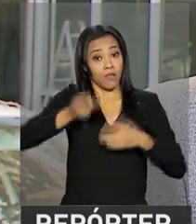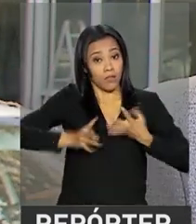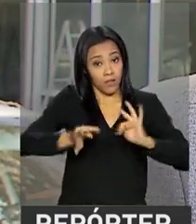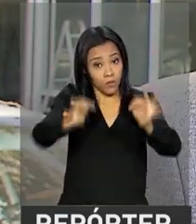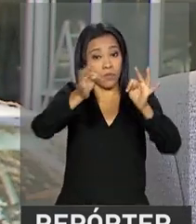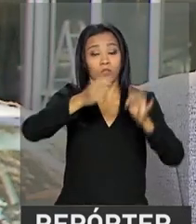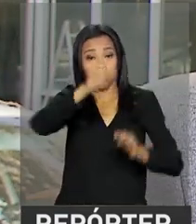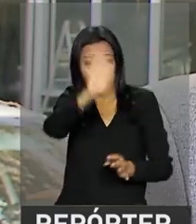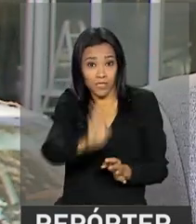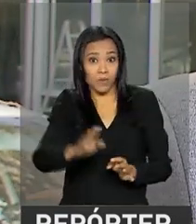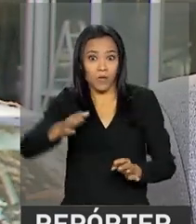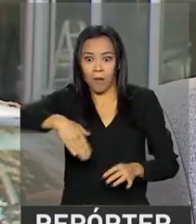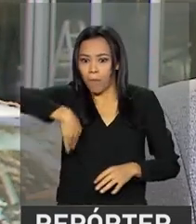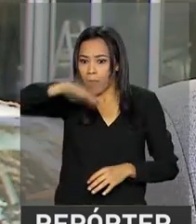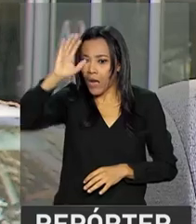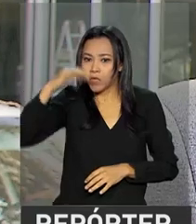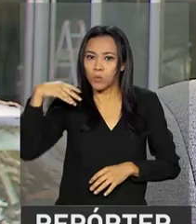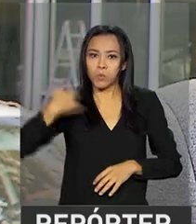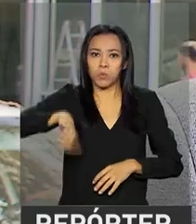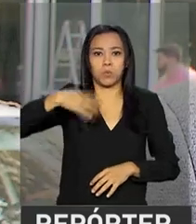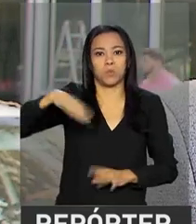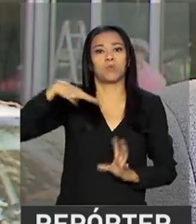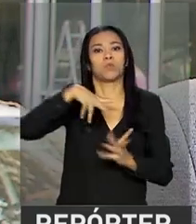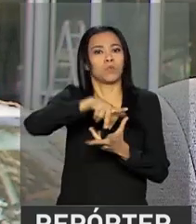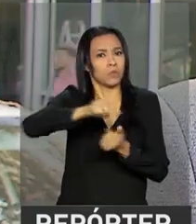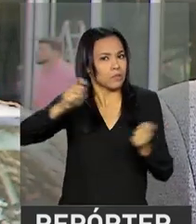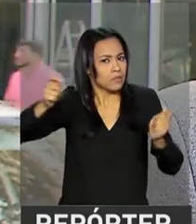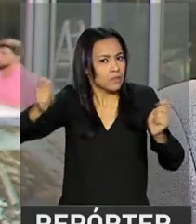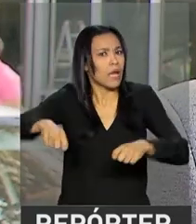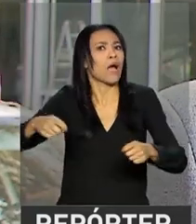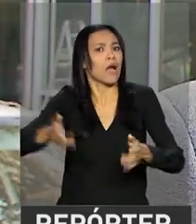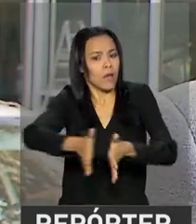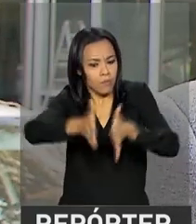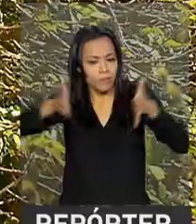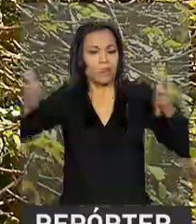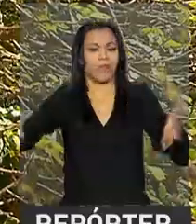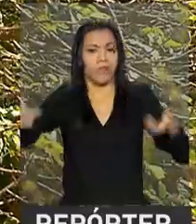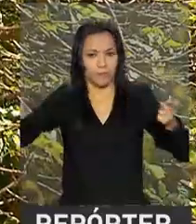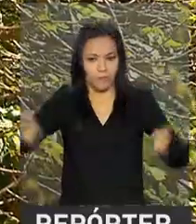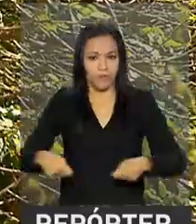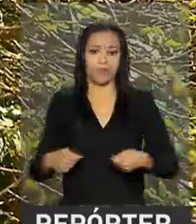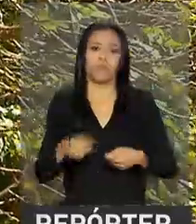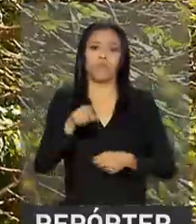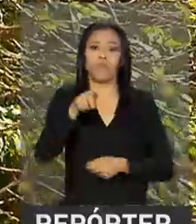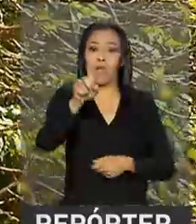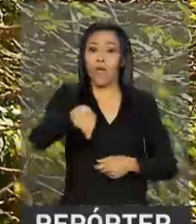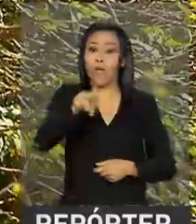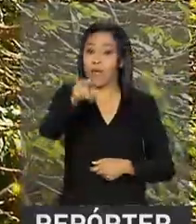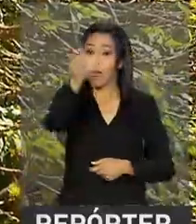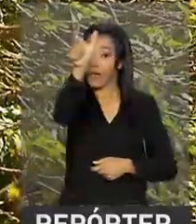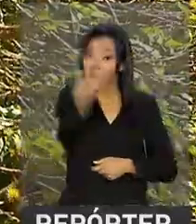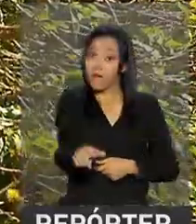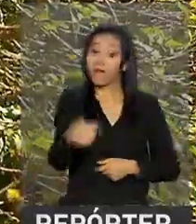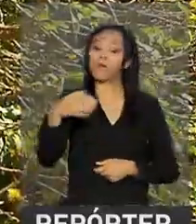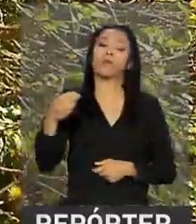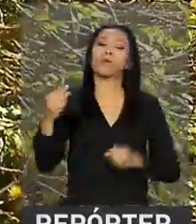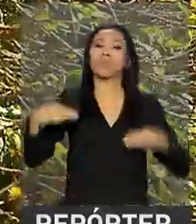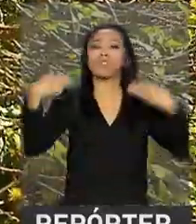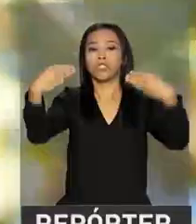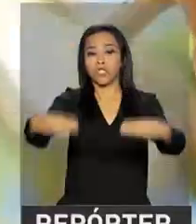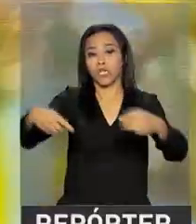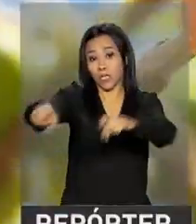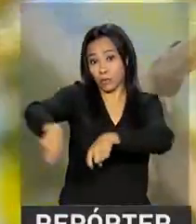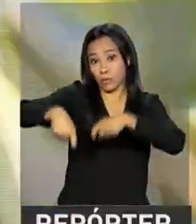produtivas do mundo dá para conquistar espaços ainda maiores é o que garante o ministério da agricultura pecuária e abastecimento